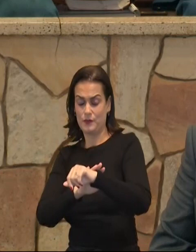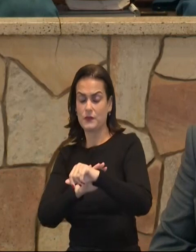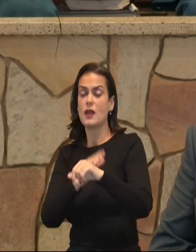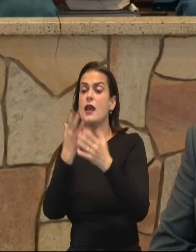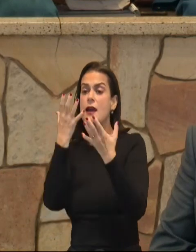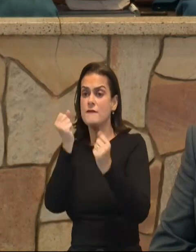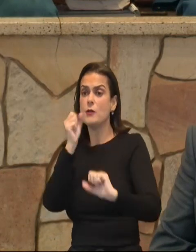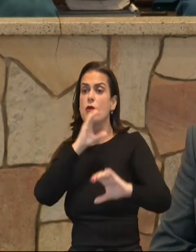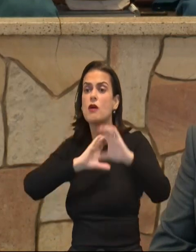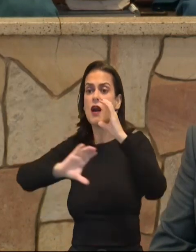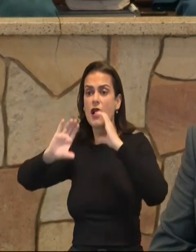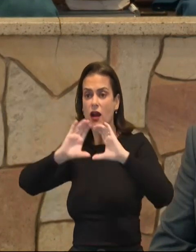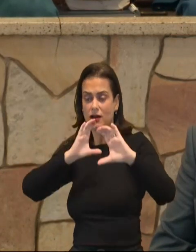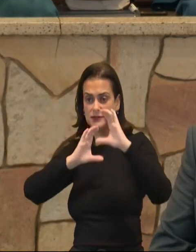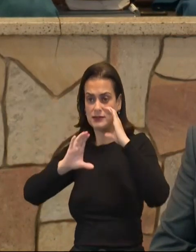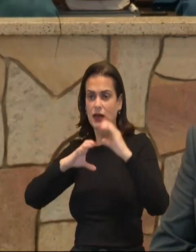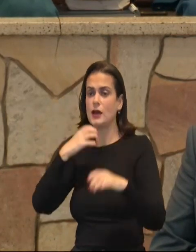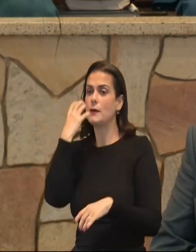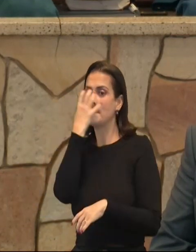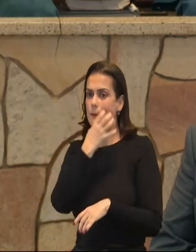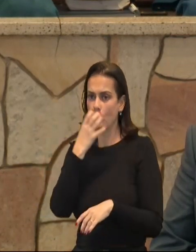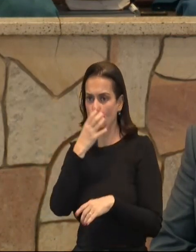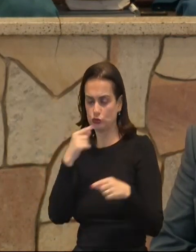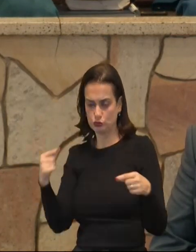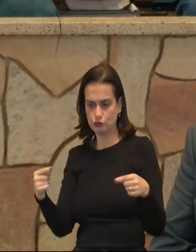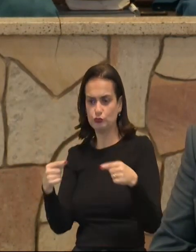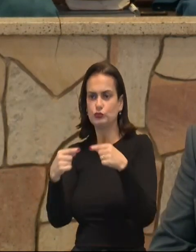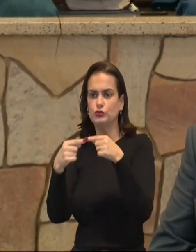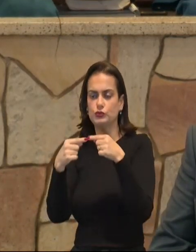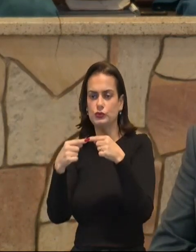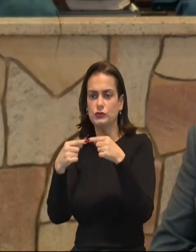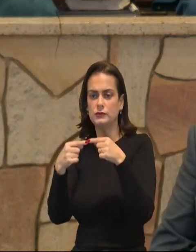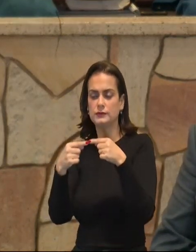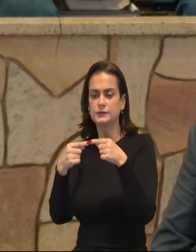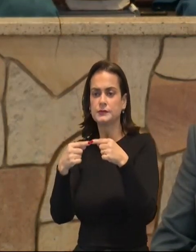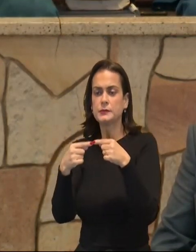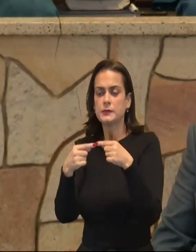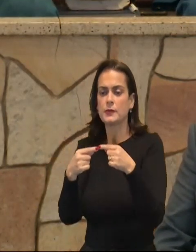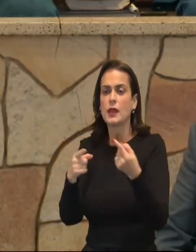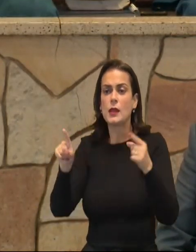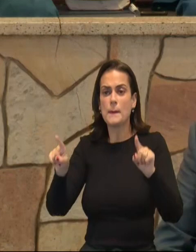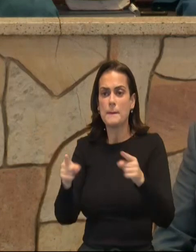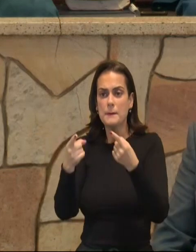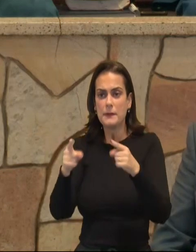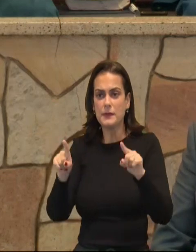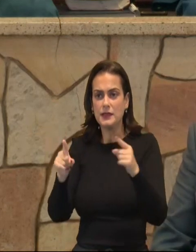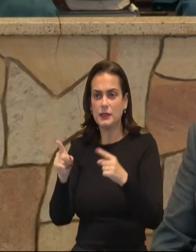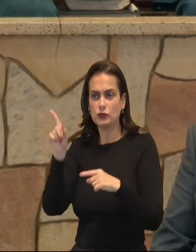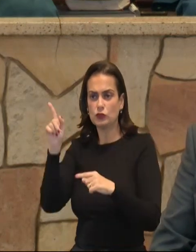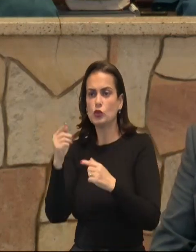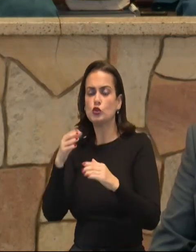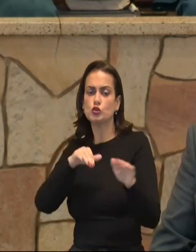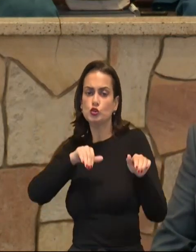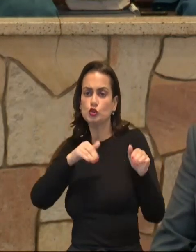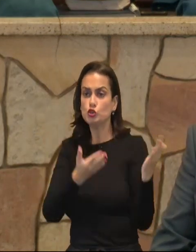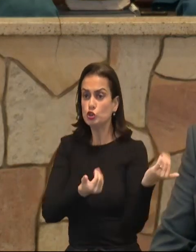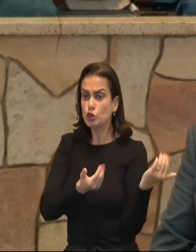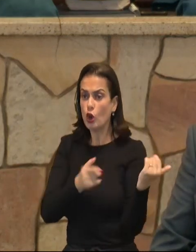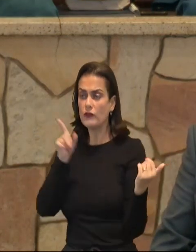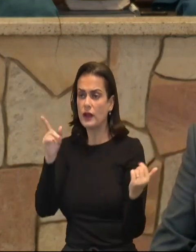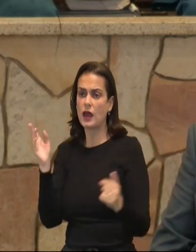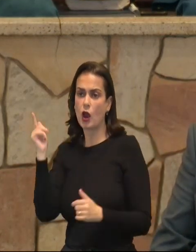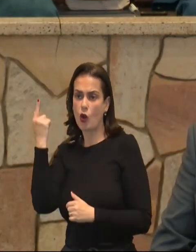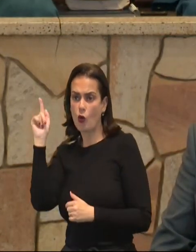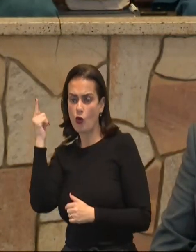da campanha, que foi feita pelo pastor Mateus Santiago, ali, ministro de Juventude da PIB de Goiânia, esteve conosco durante tanto tempo,